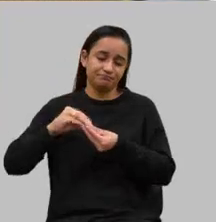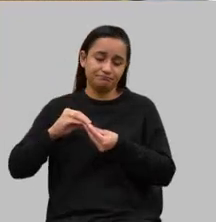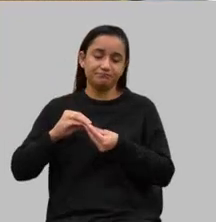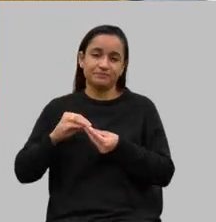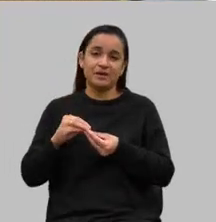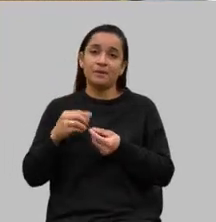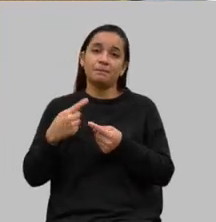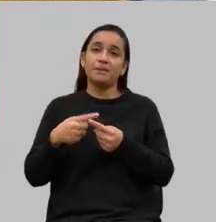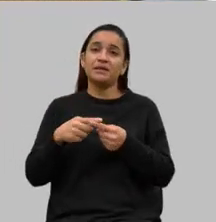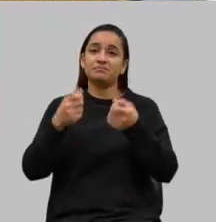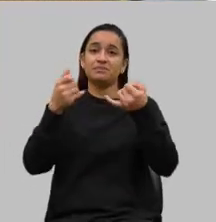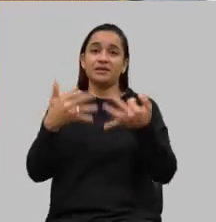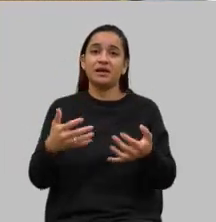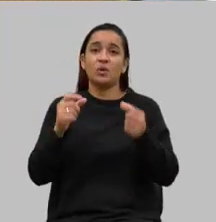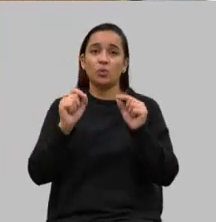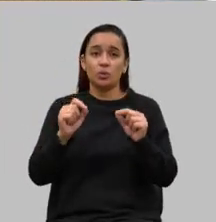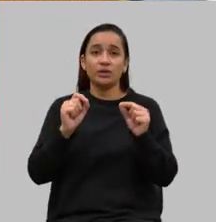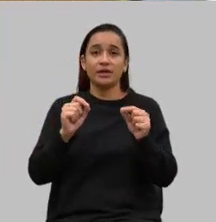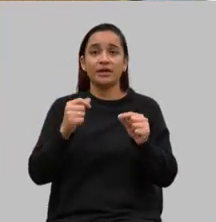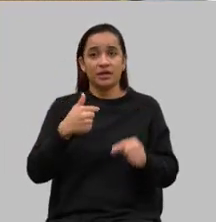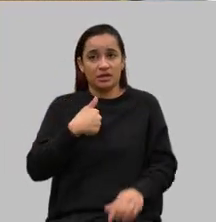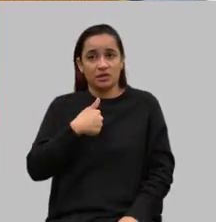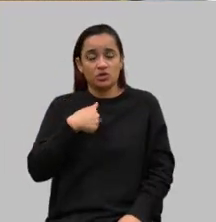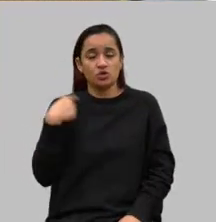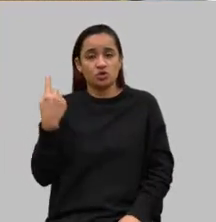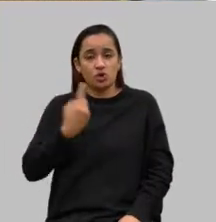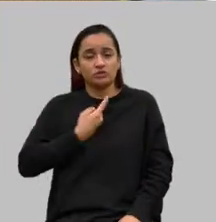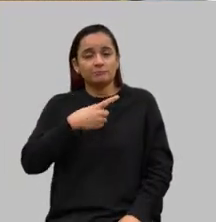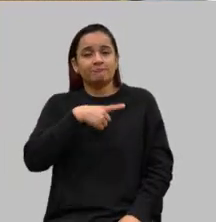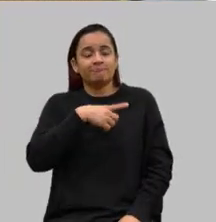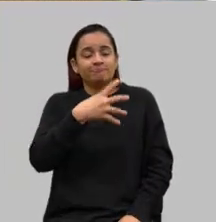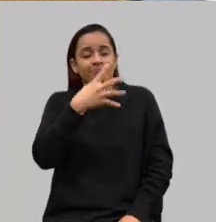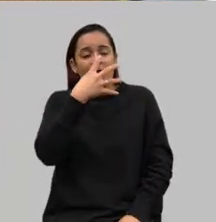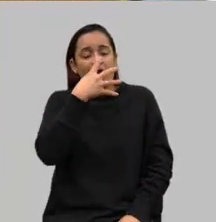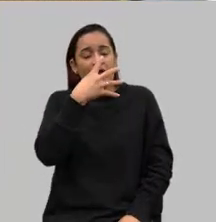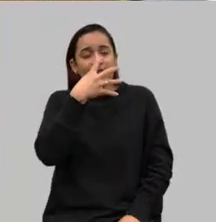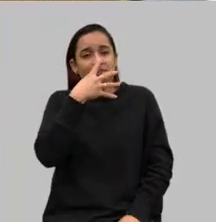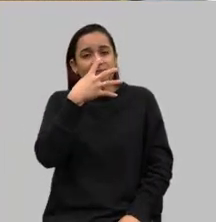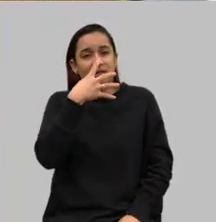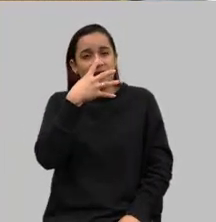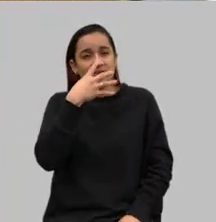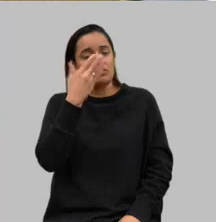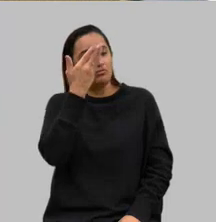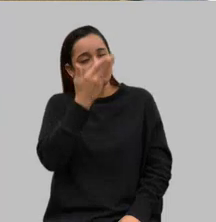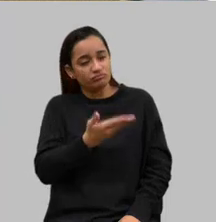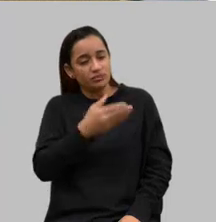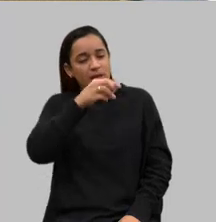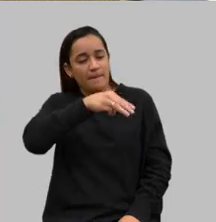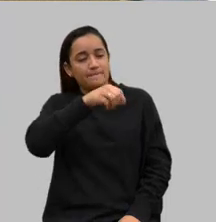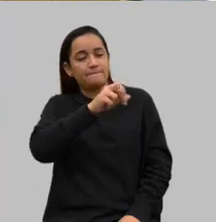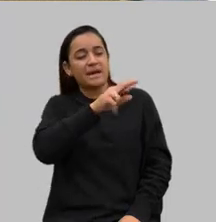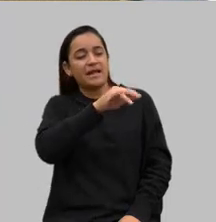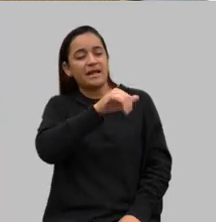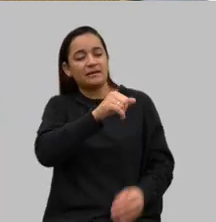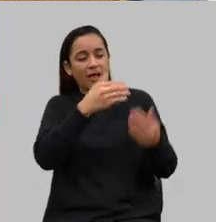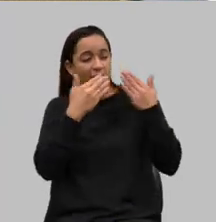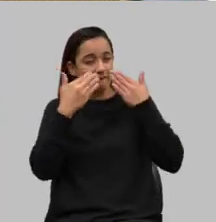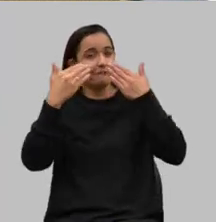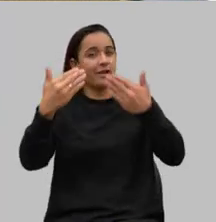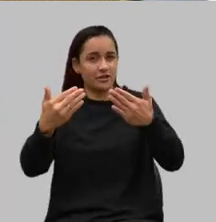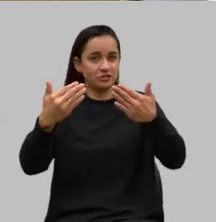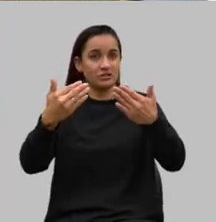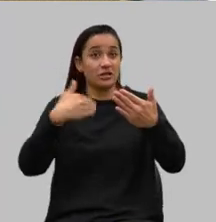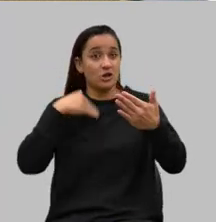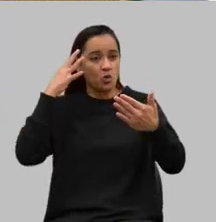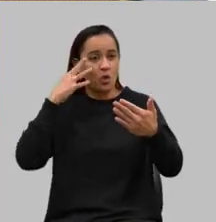dizer Marília da admiração que a gente tem de te ver na frente da pasta eu te acho das secretárias mais